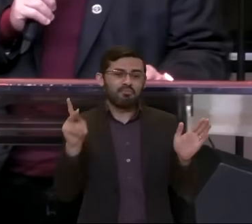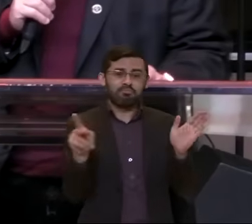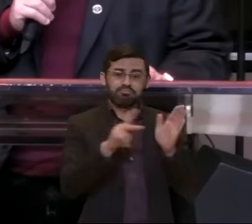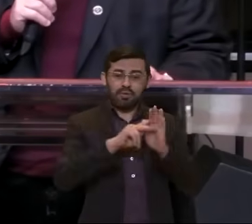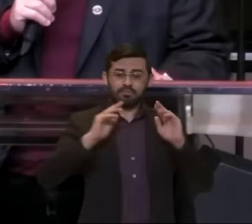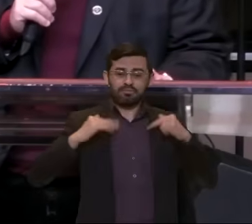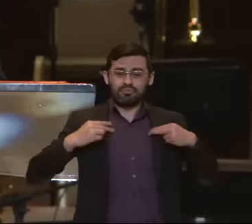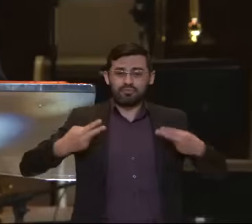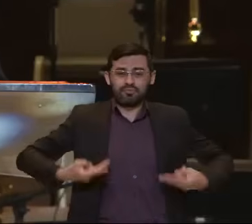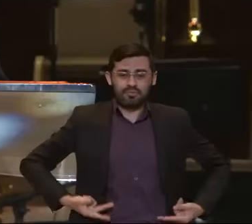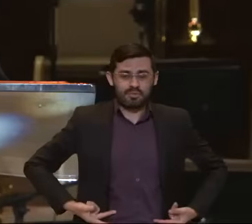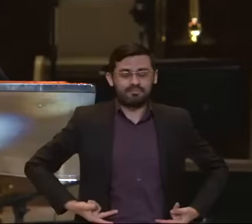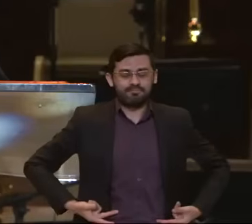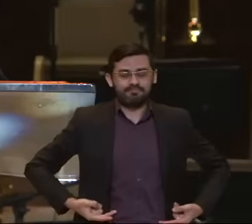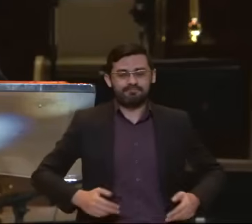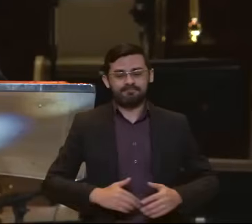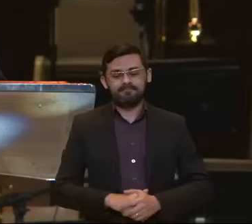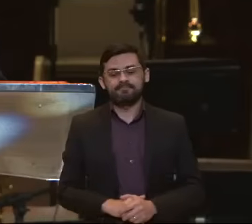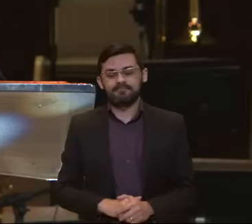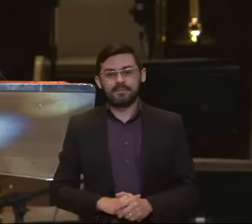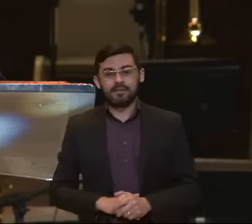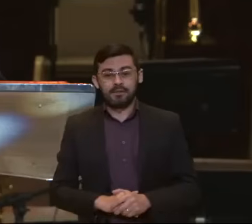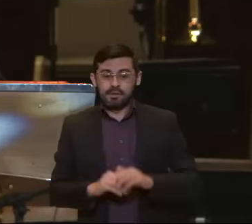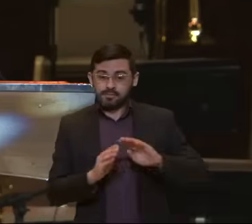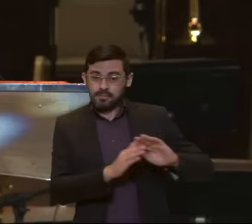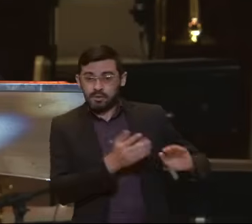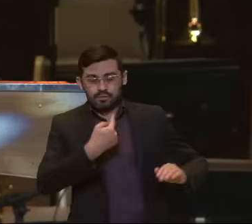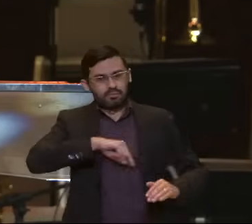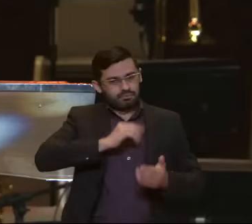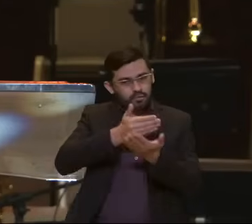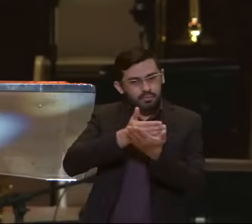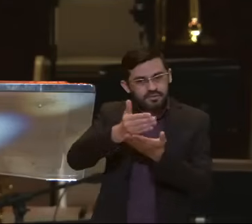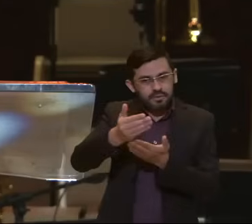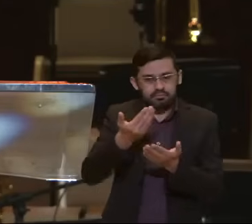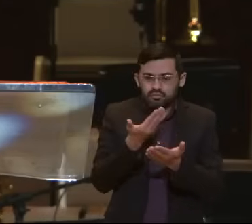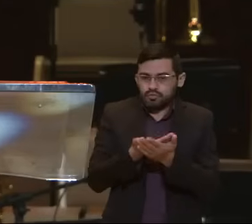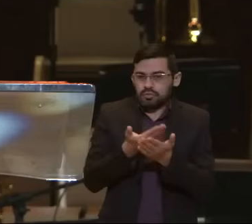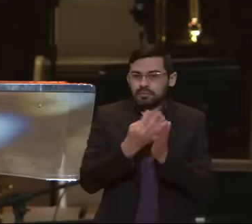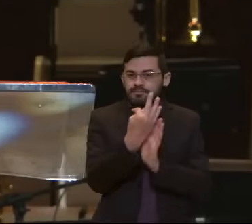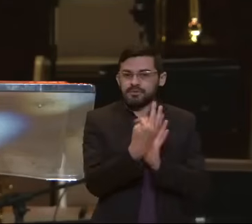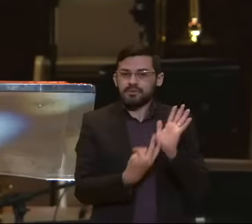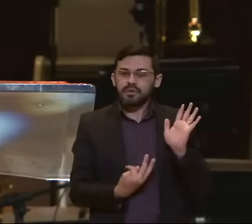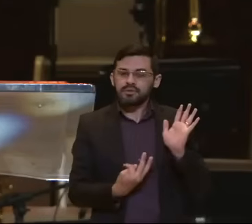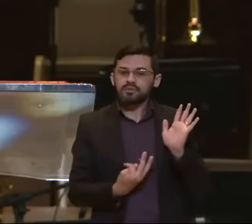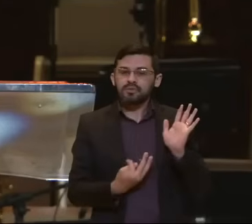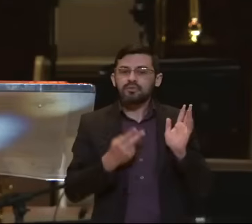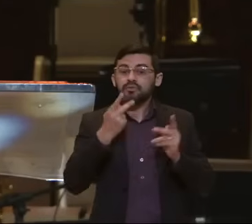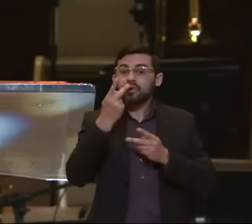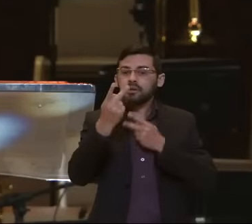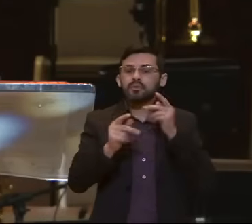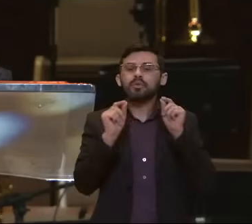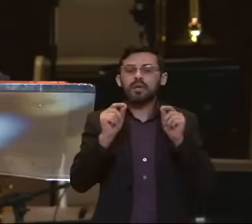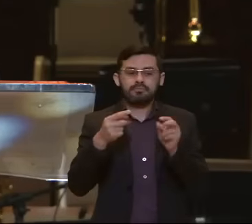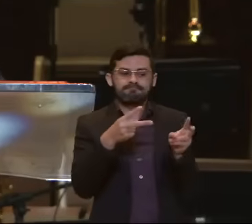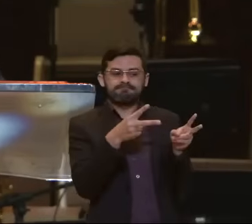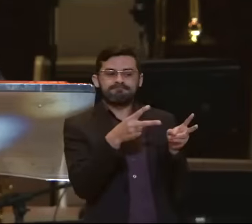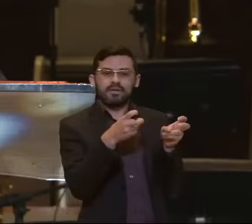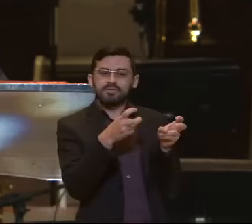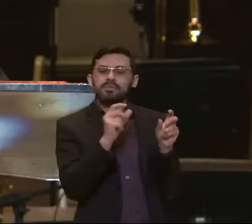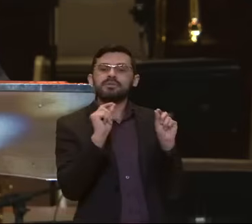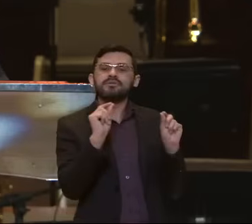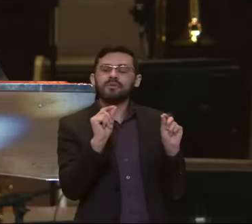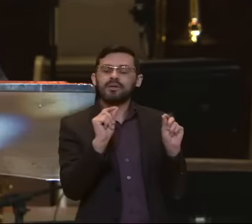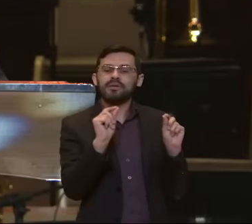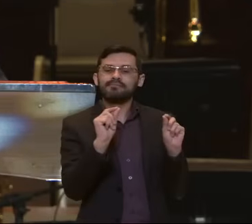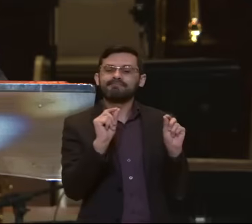natureza humana. E a gente começou a estudar esse texto sob a perspectiva, não